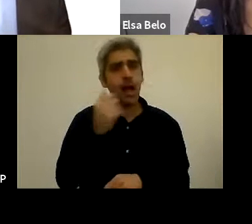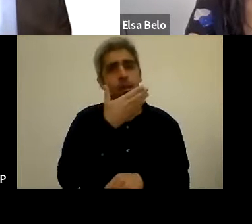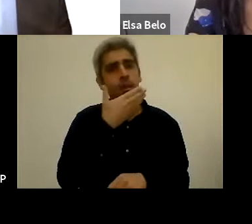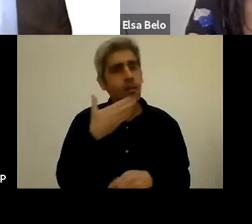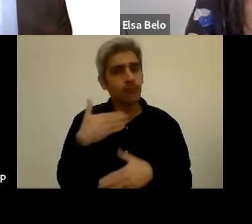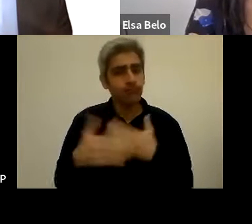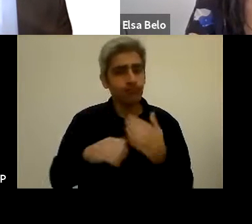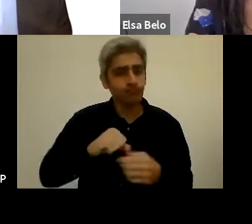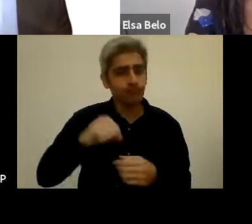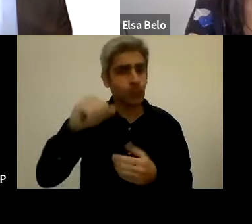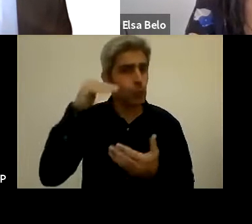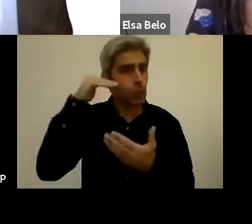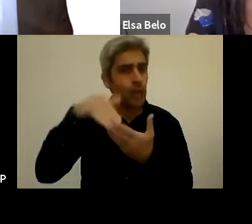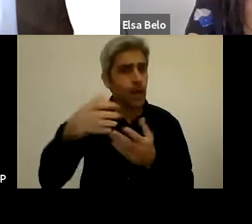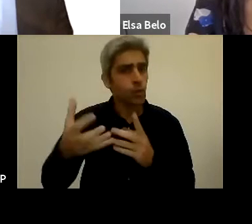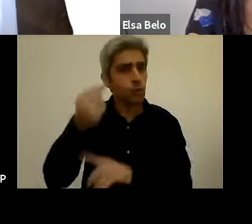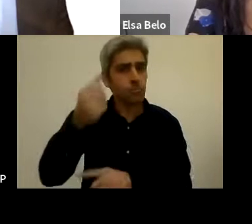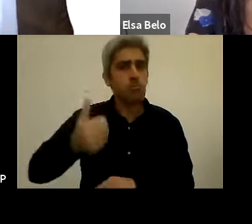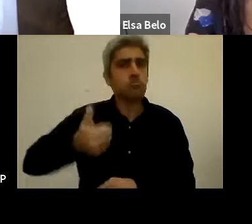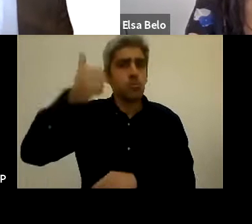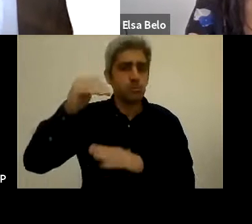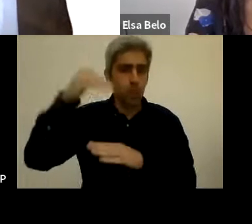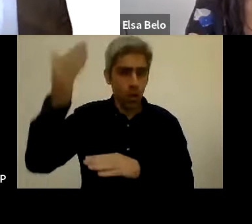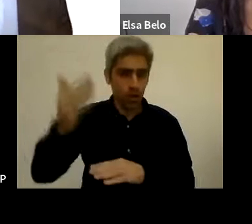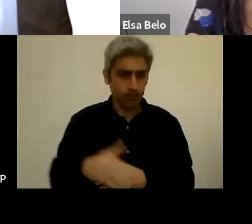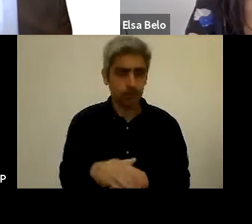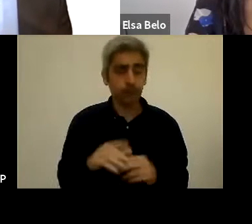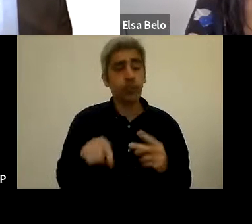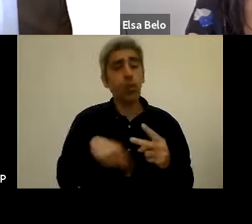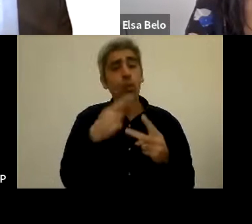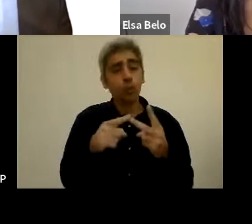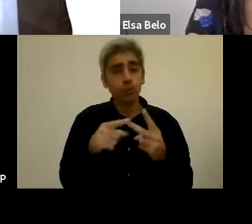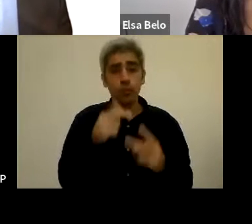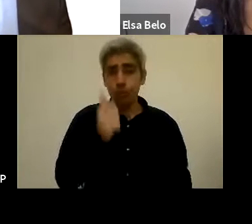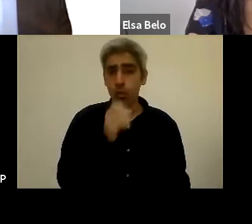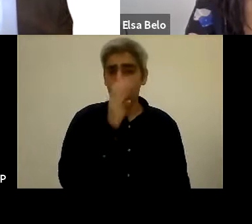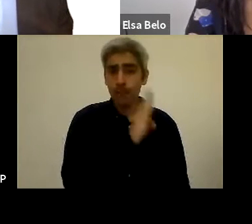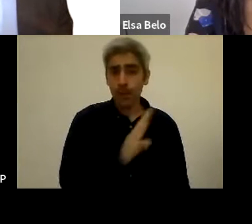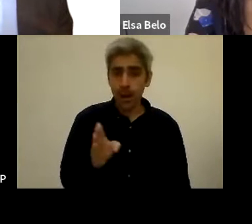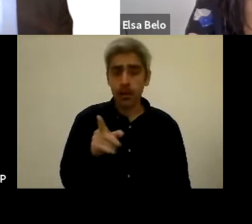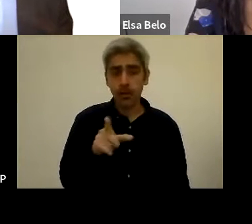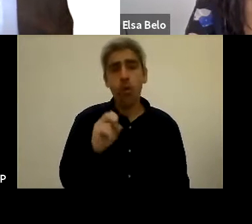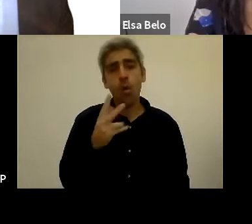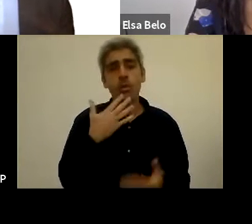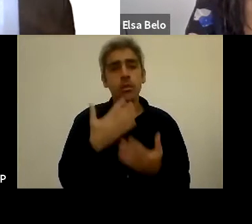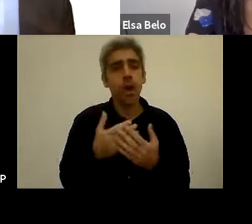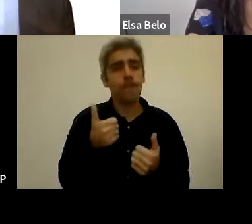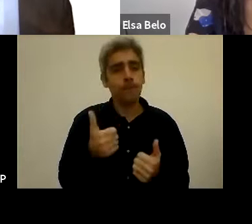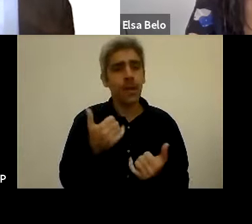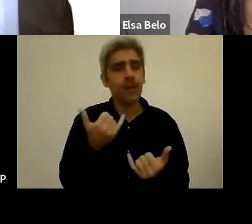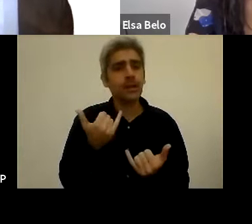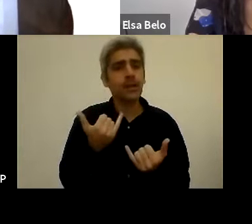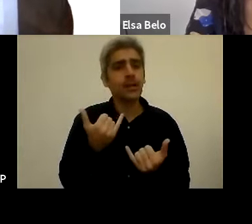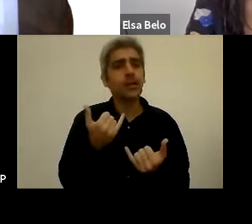no próprio resultado que se obtém. A outra boa prática, ou se quisermos também fator crítico de sucesso, eu gosto de lhe chamar assim, que acho